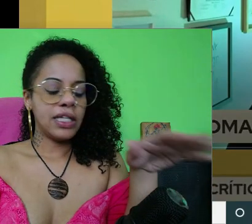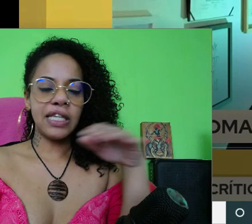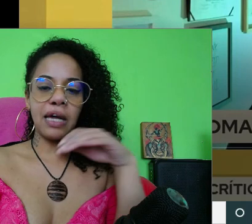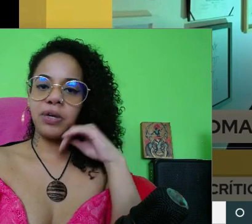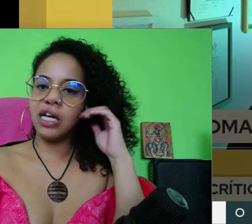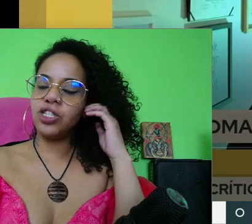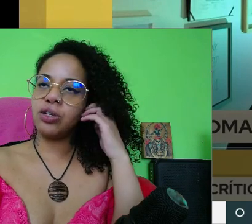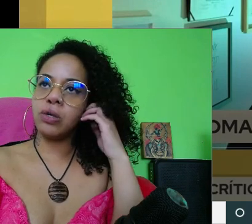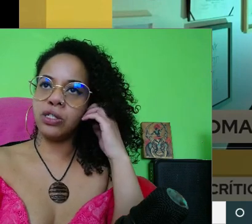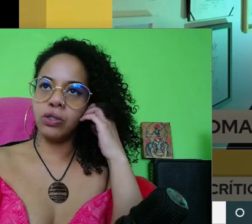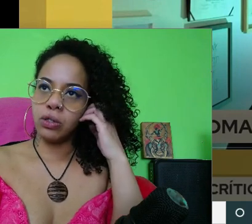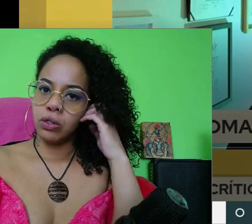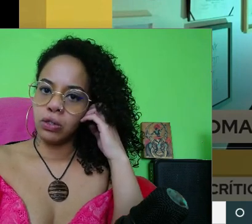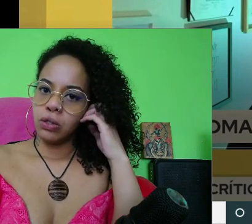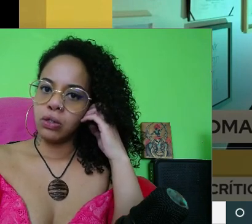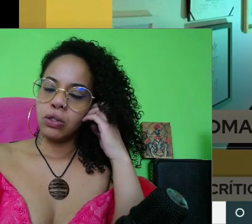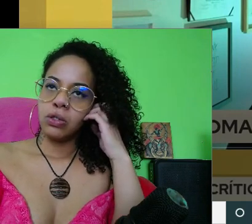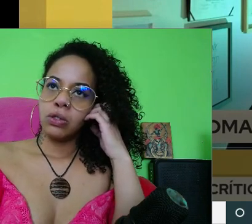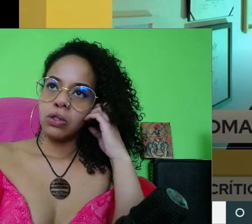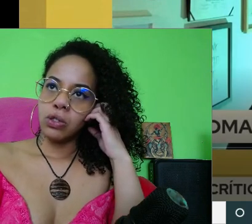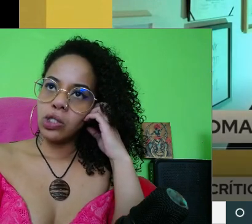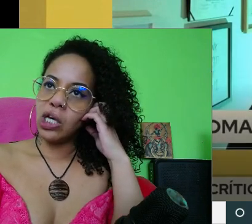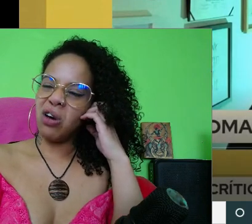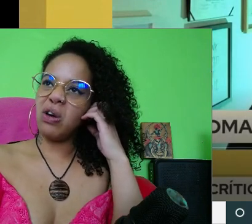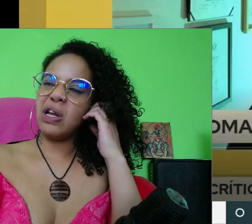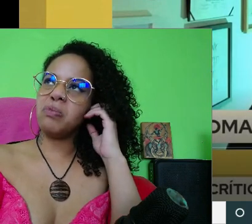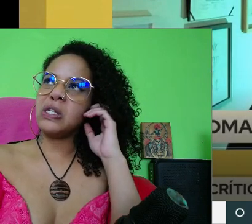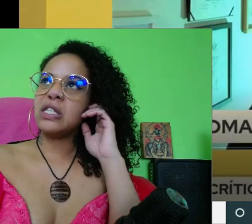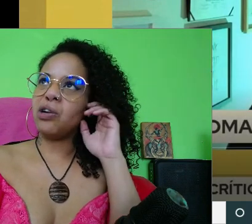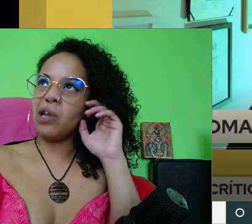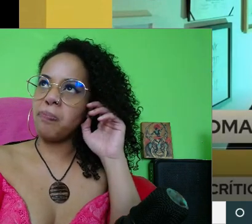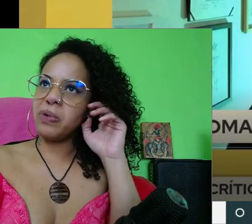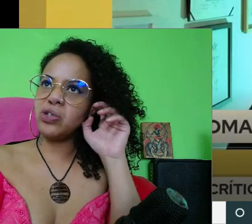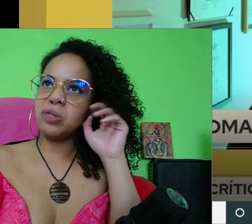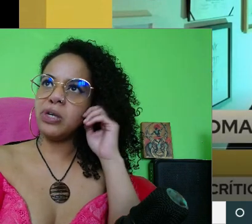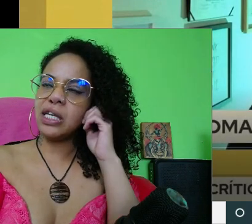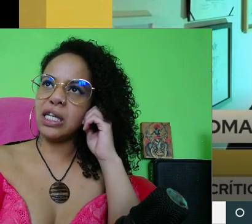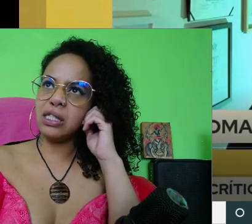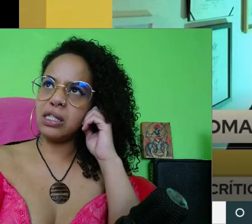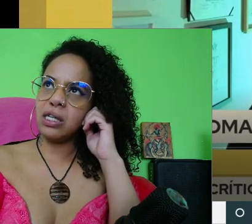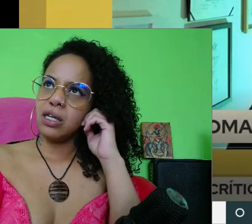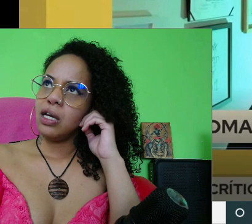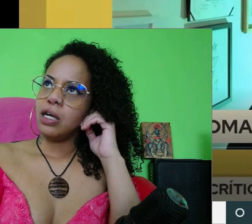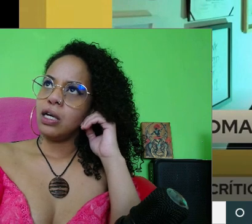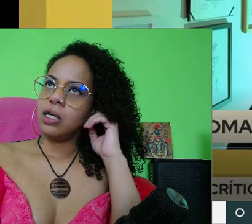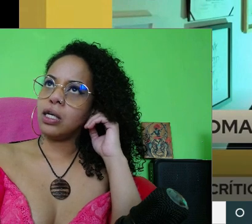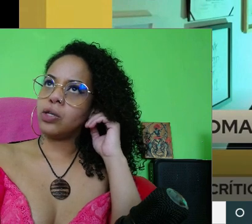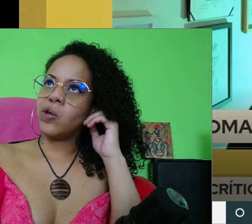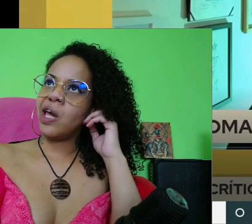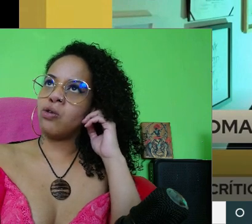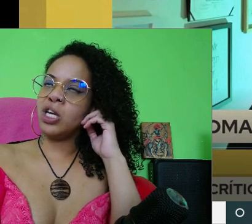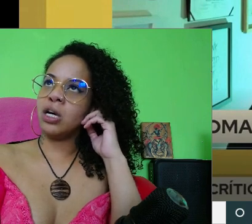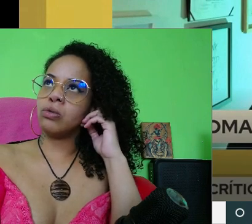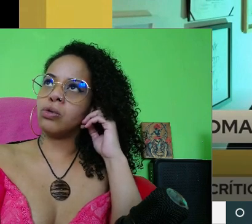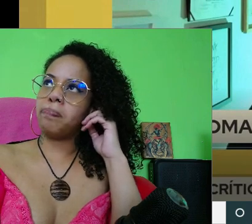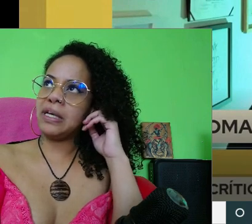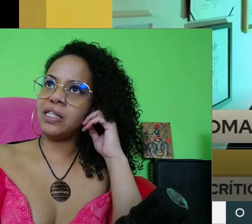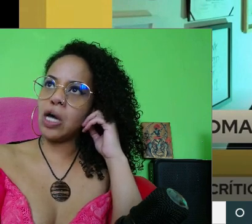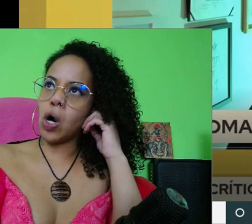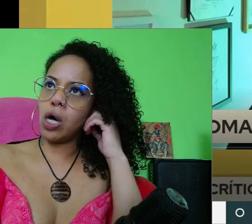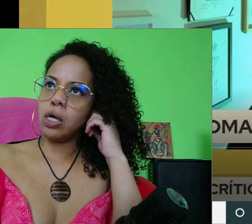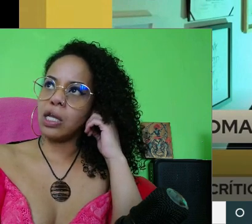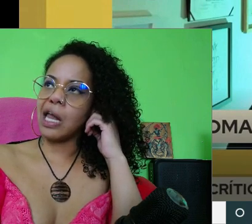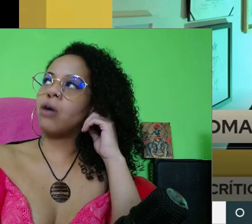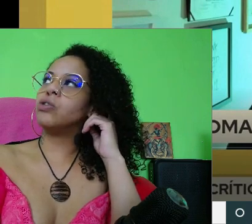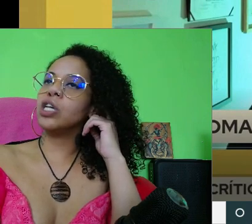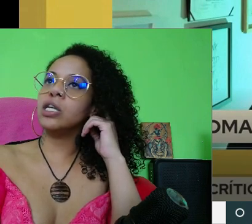sempre Desde quando que eu lembro assim eu lá para 2015 indo em reunião do